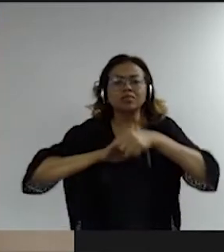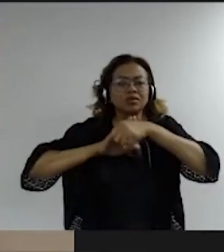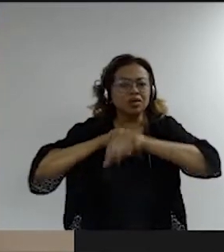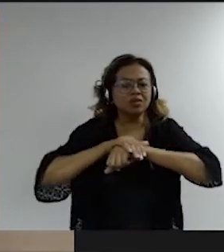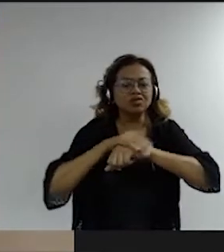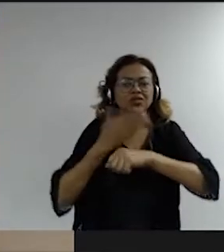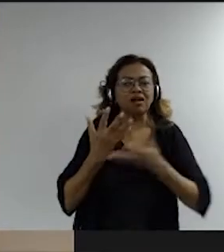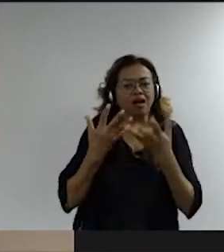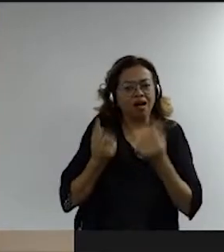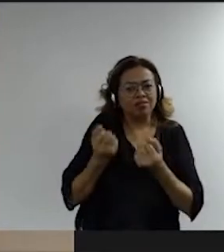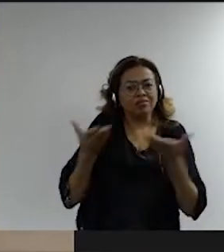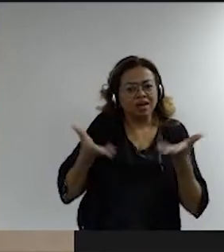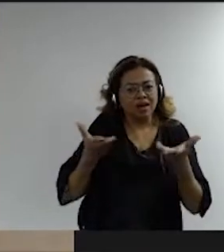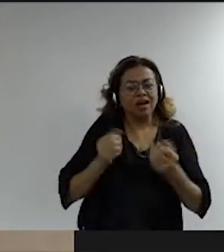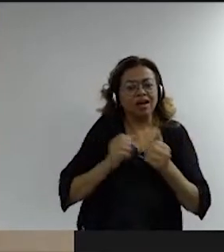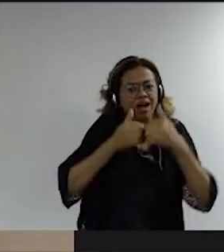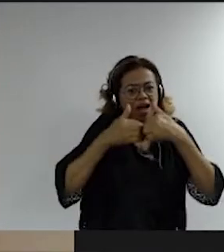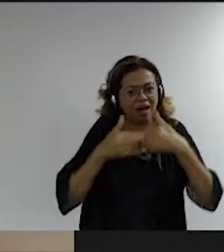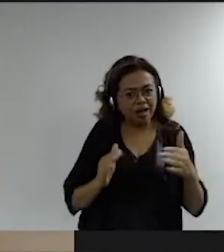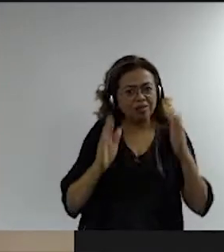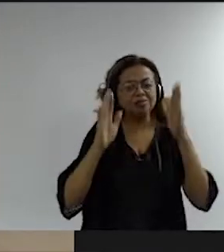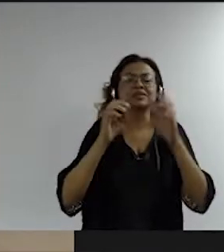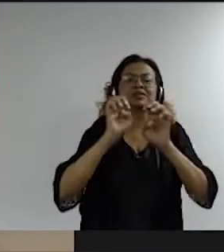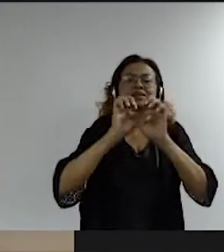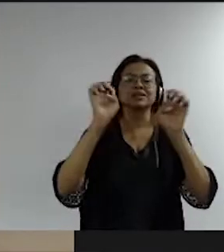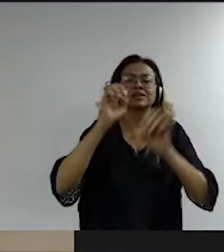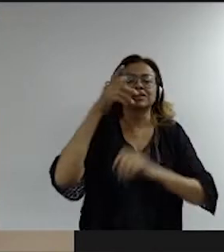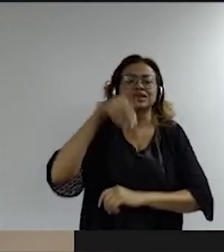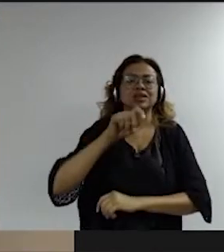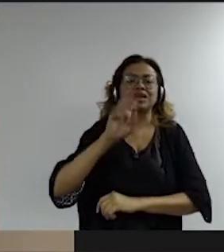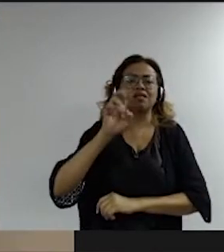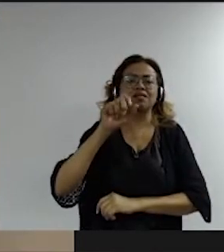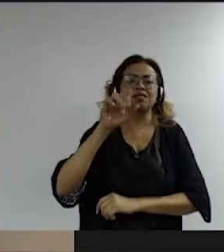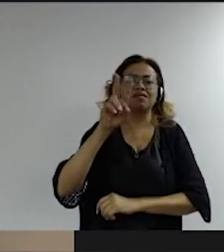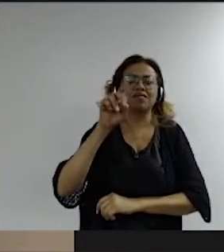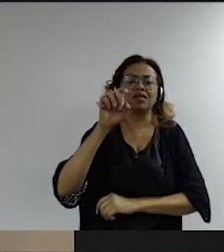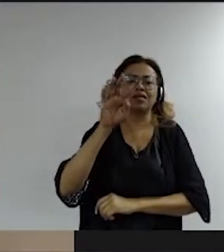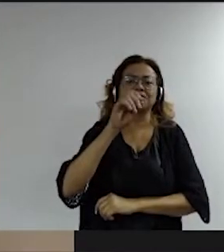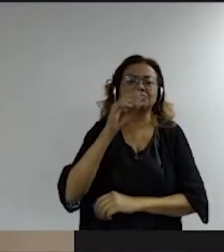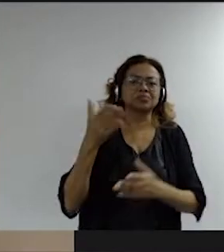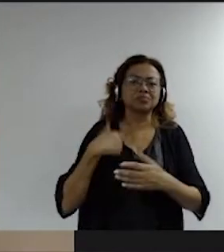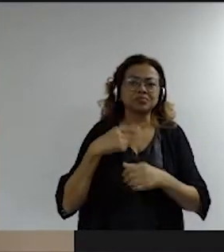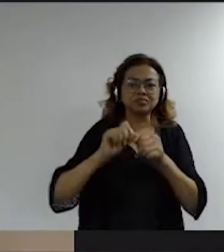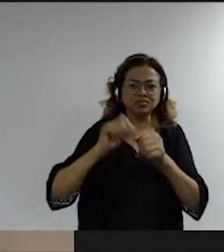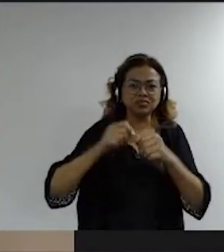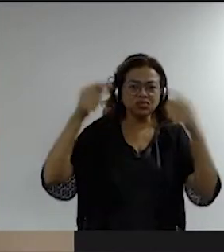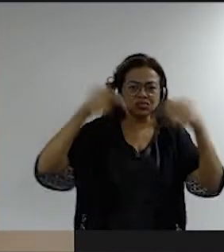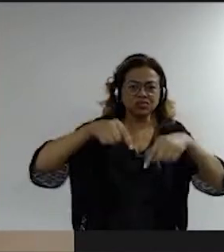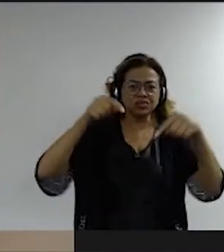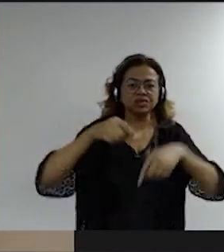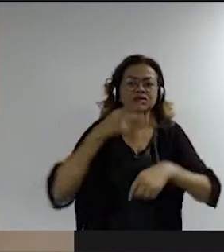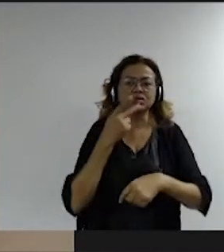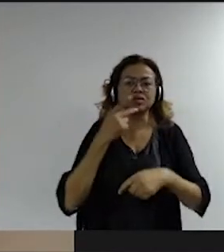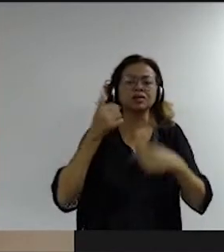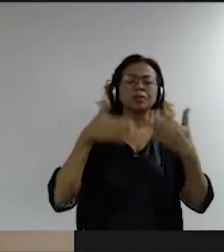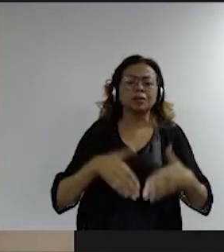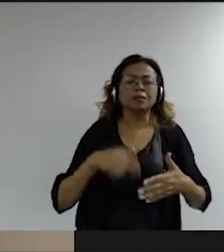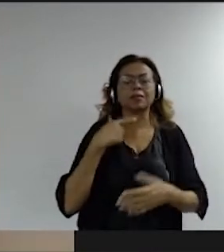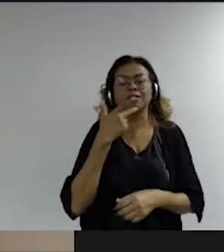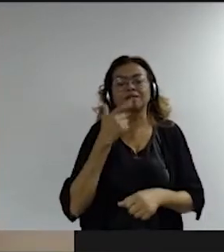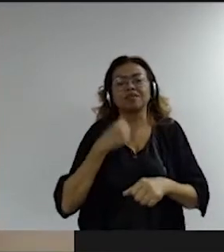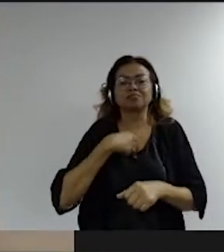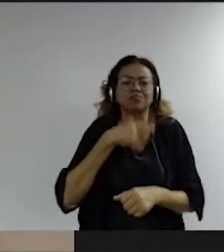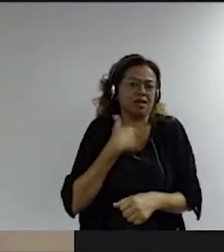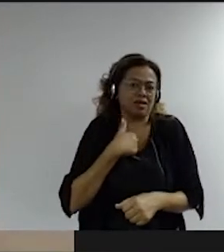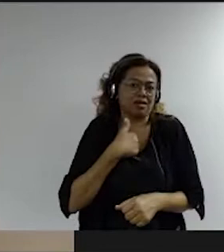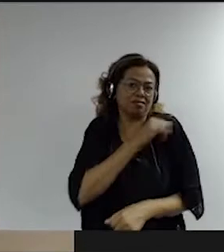Vamos abrir esse evento com muita alegria, com muito... aqui vou fazer o meu... tomar a liberdade de ser